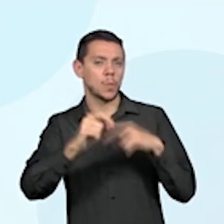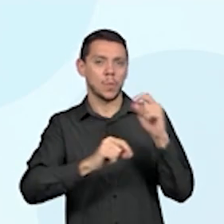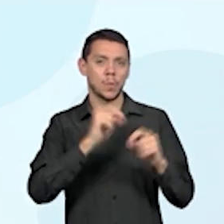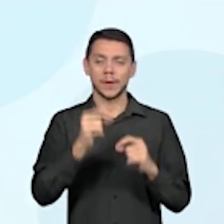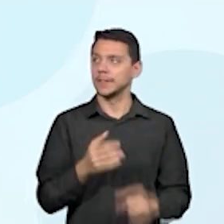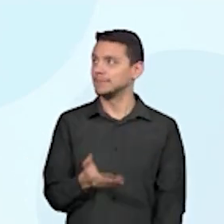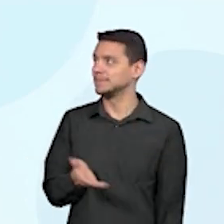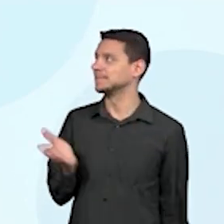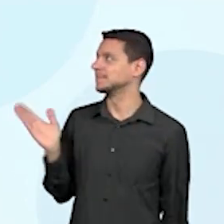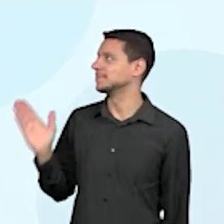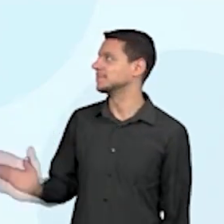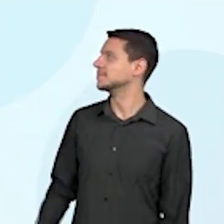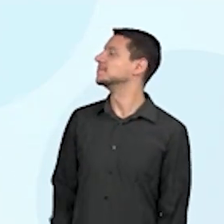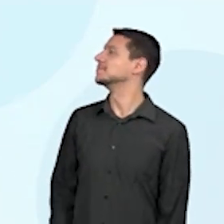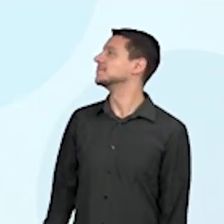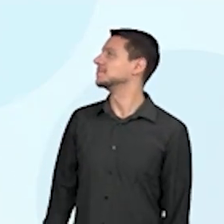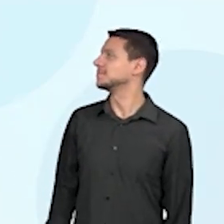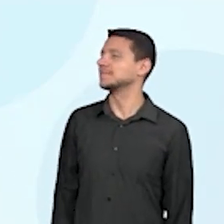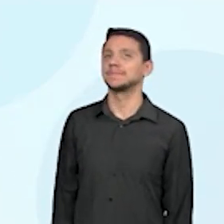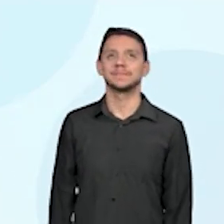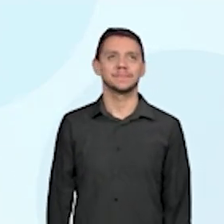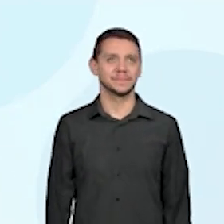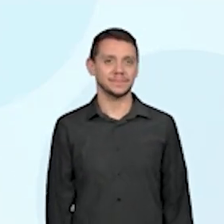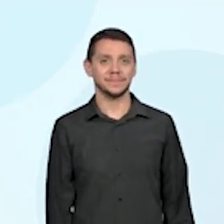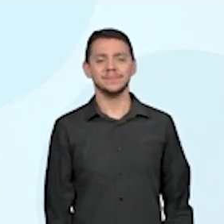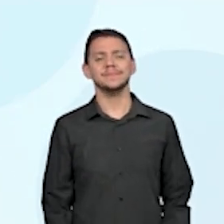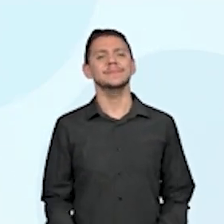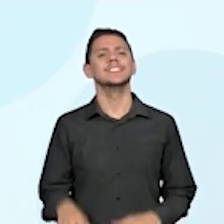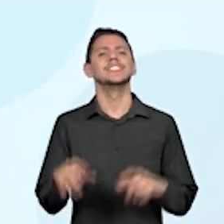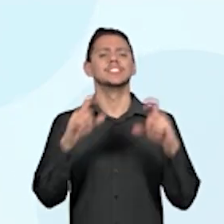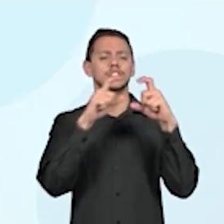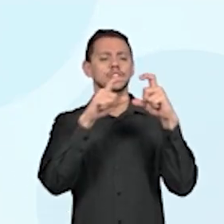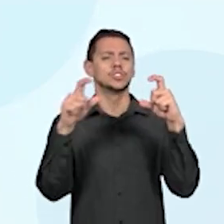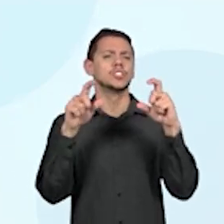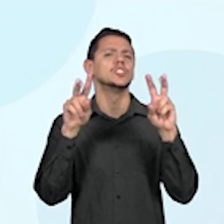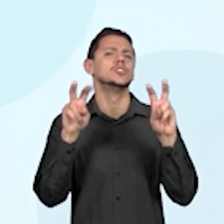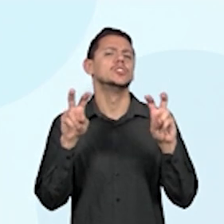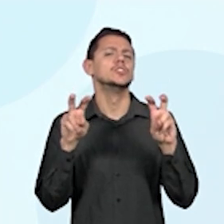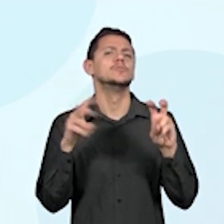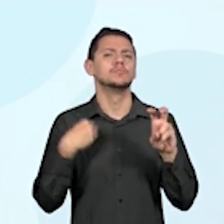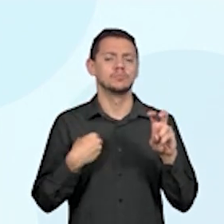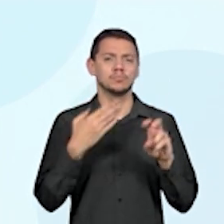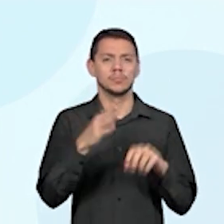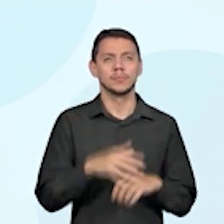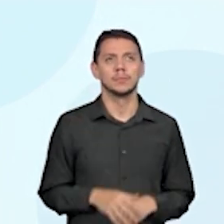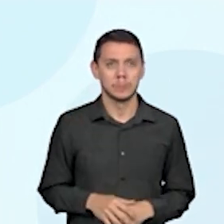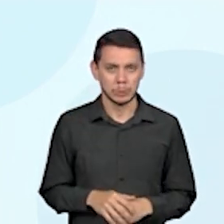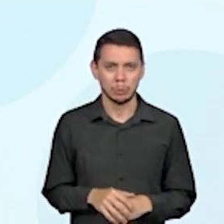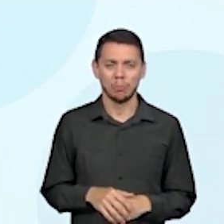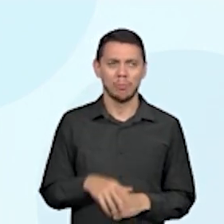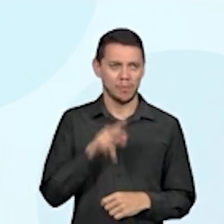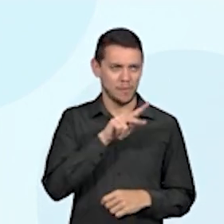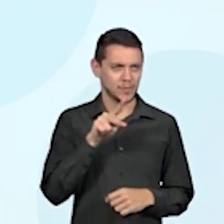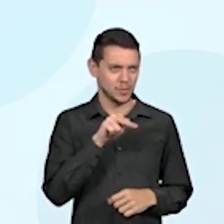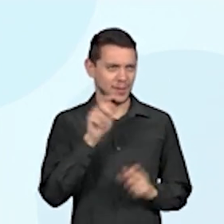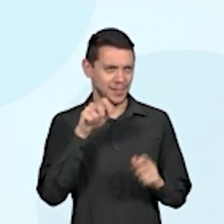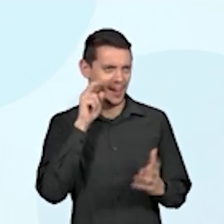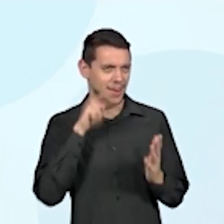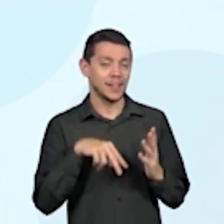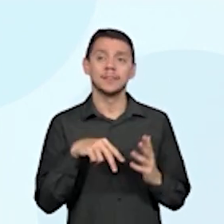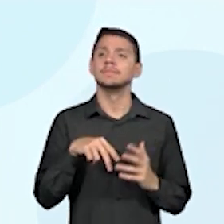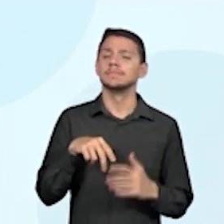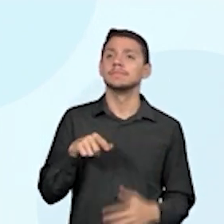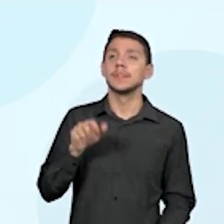tirinha. E o título da tirinha está aí. Você lê para nós, professora? Pensando melhor. Pensando